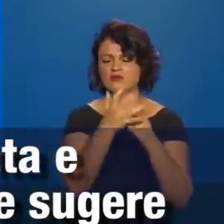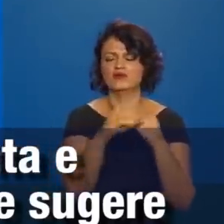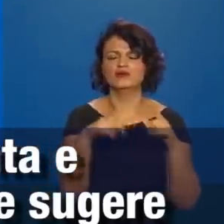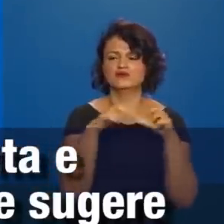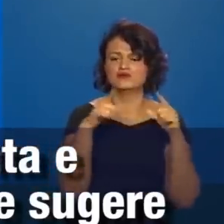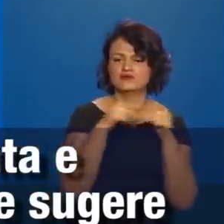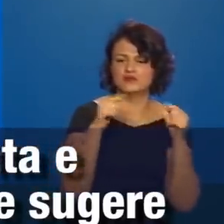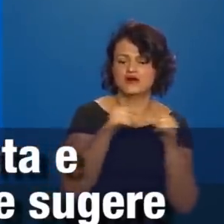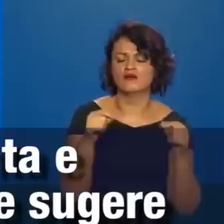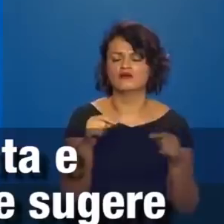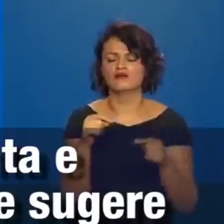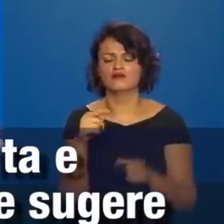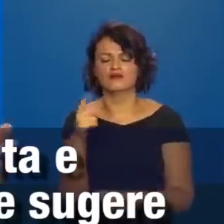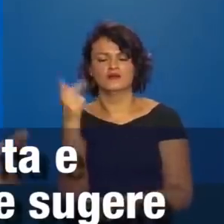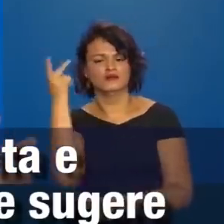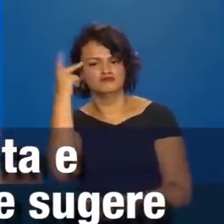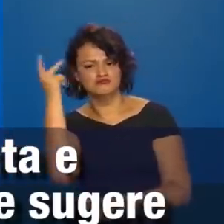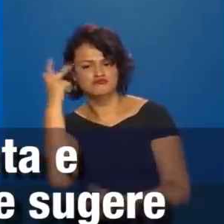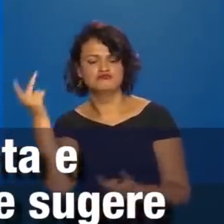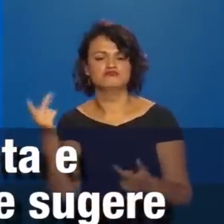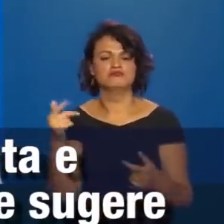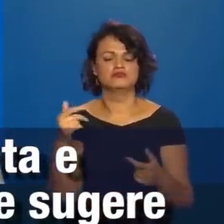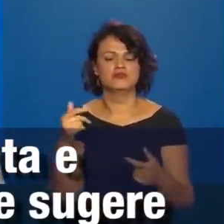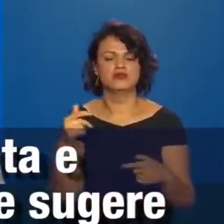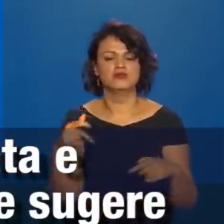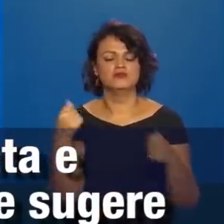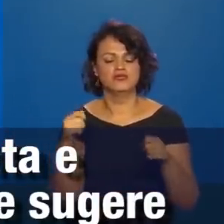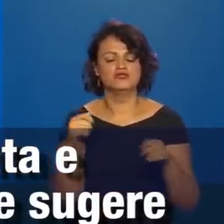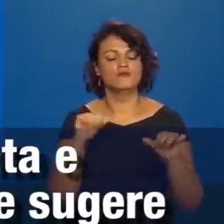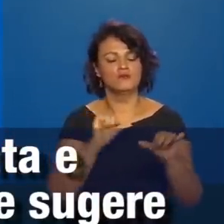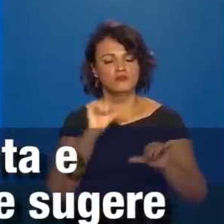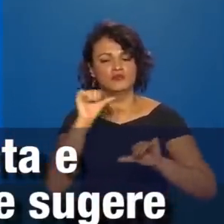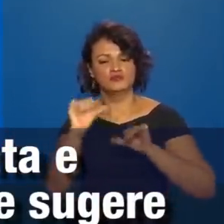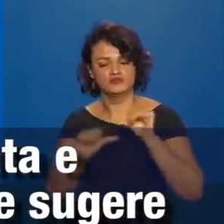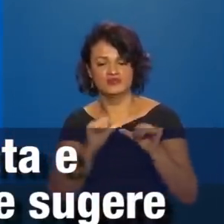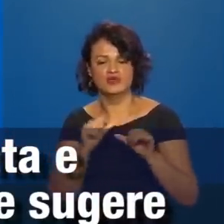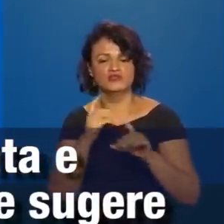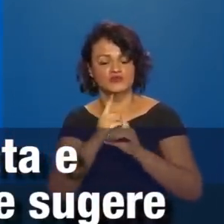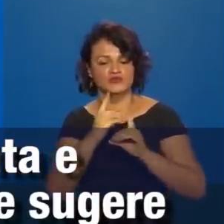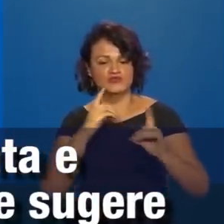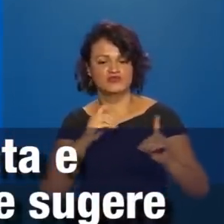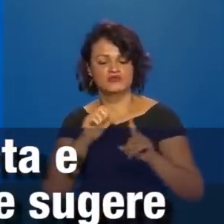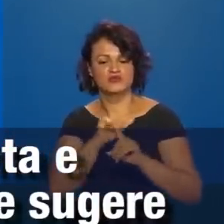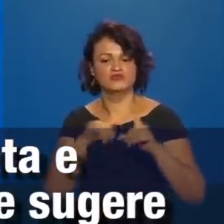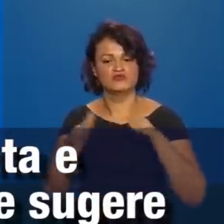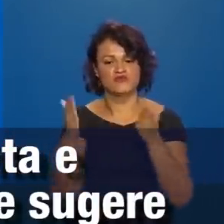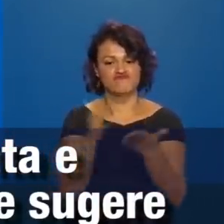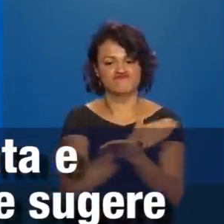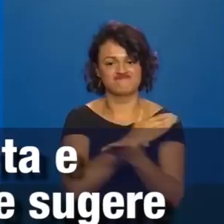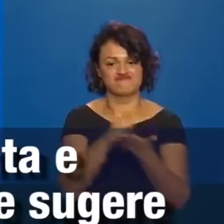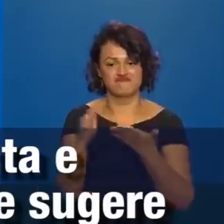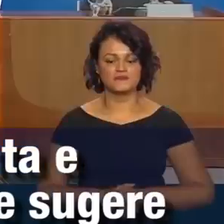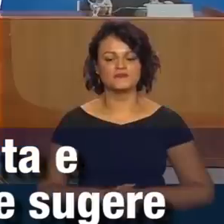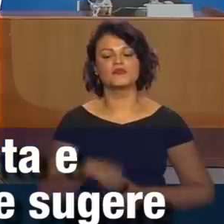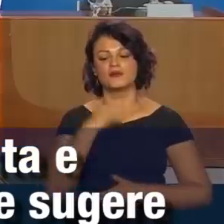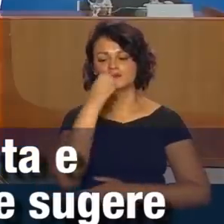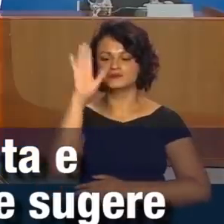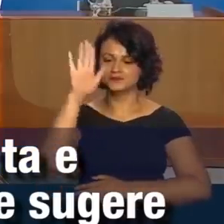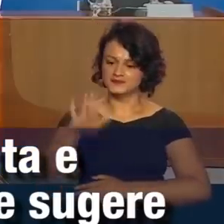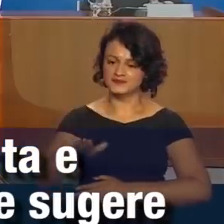Federal, migrar gradualmente com segurança para o distanciamento social seletivo.